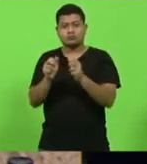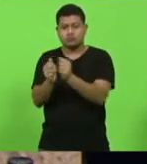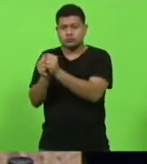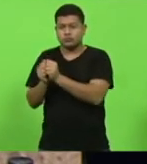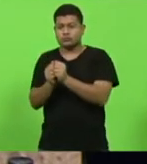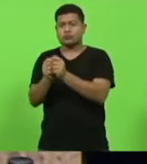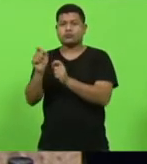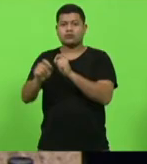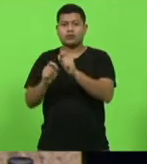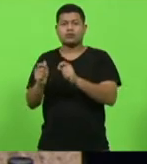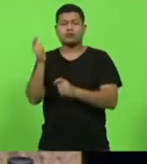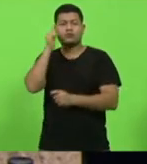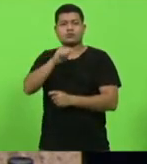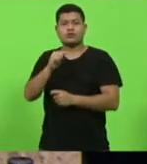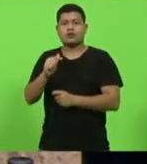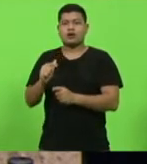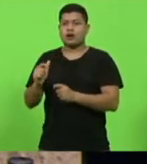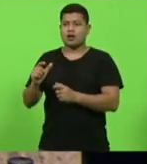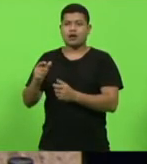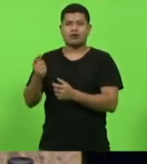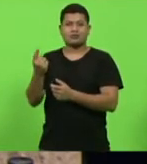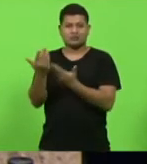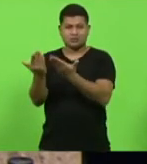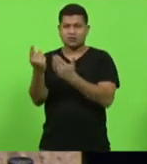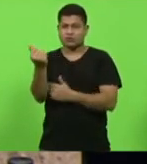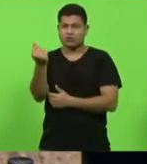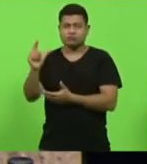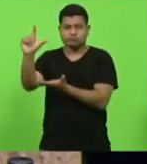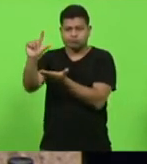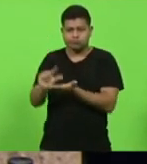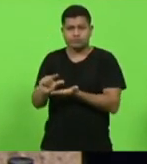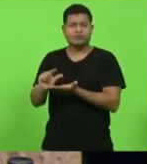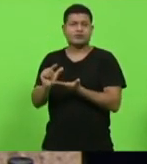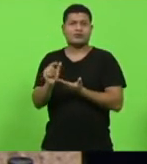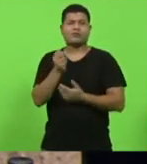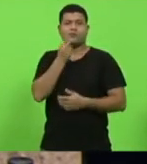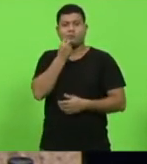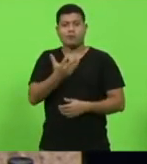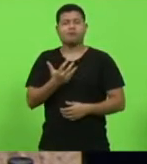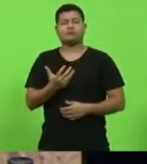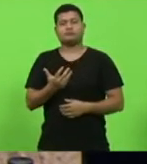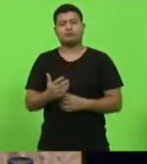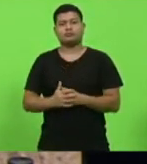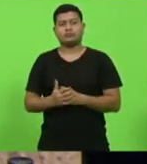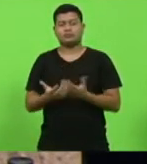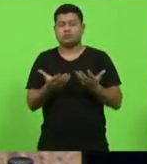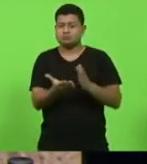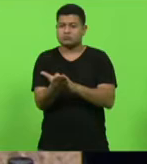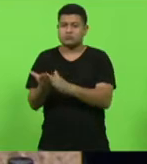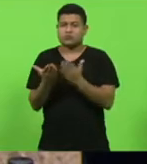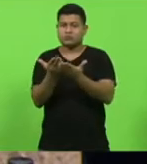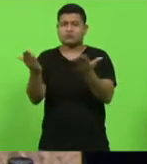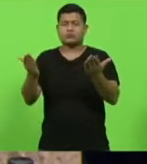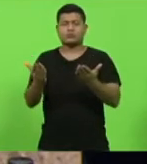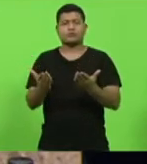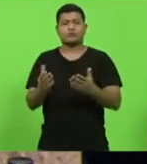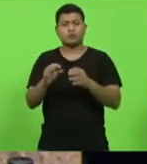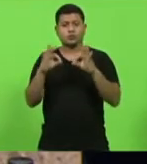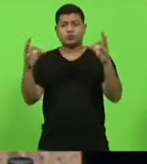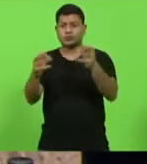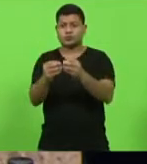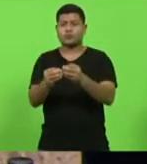e Procura então quero parabenizar tanto nosso Presidente Deputado Mauro como também Tribunal de Contas Tribunal de